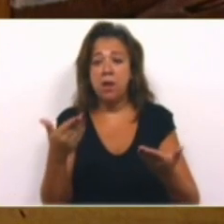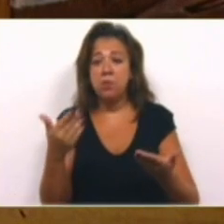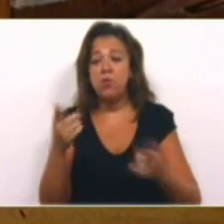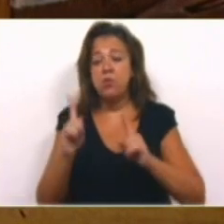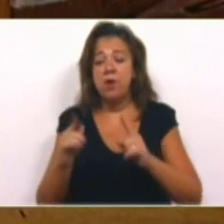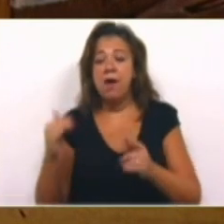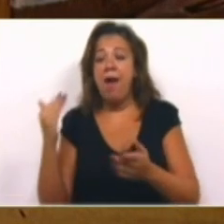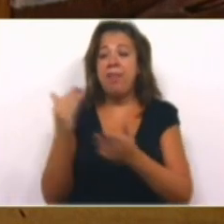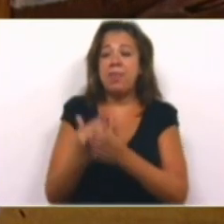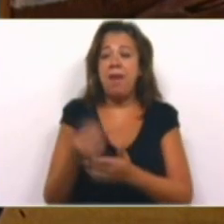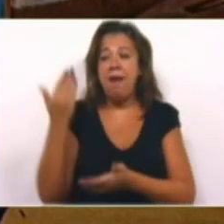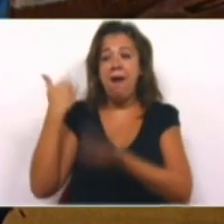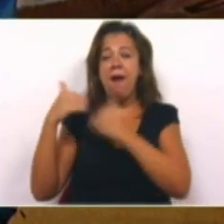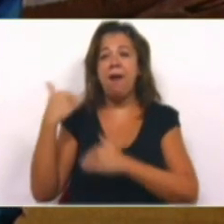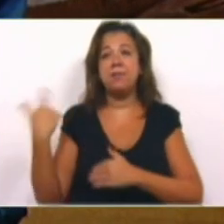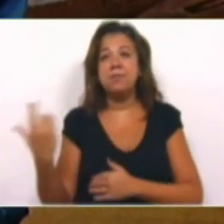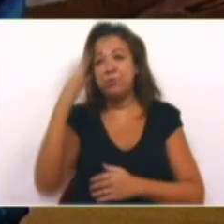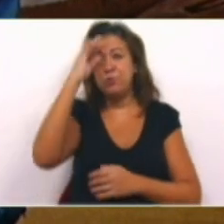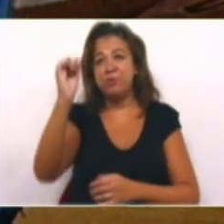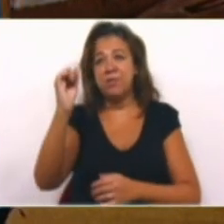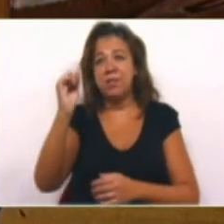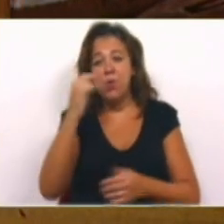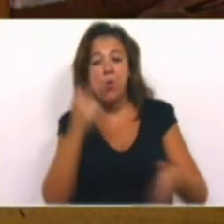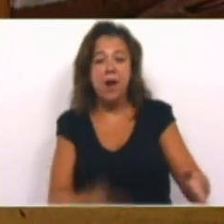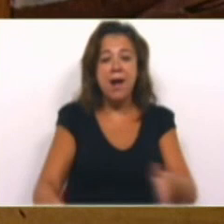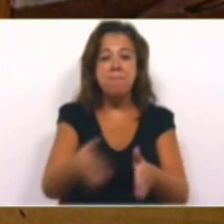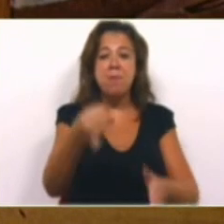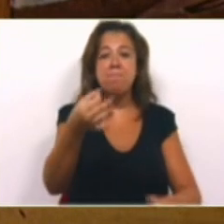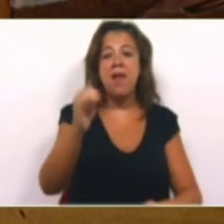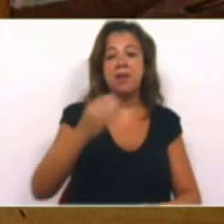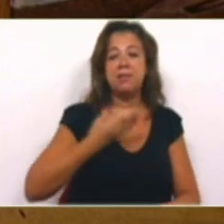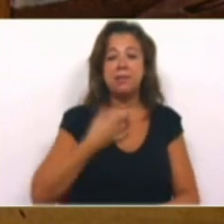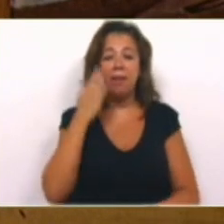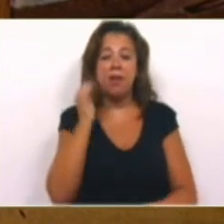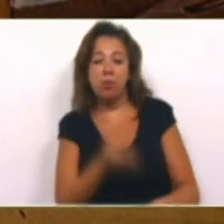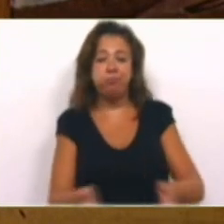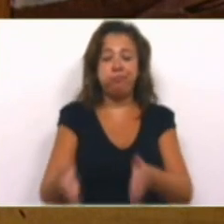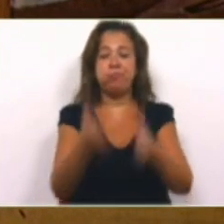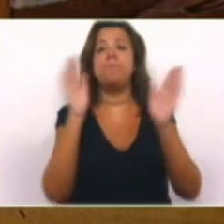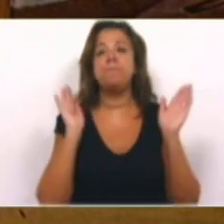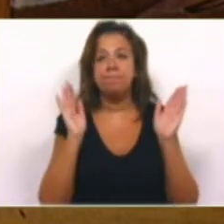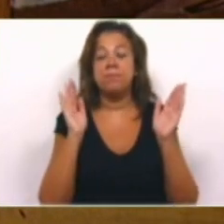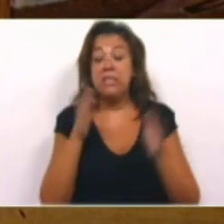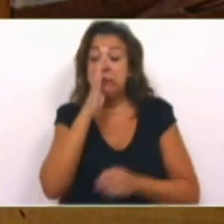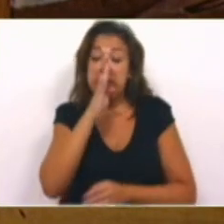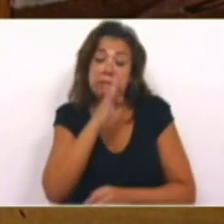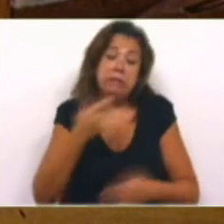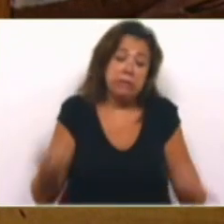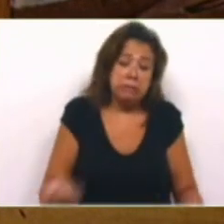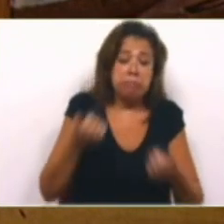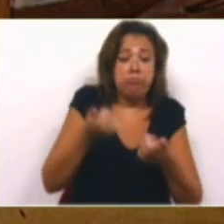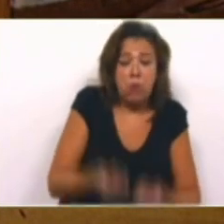legislatura, caminho que o PSD tentou trilhar para o país. Fosse isto saudável pelas